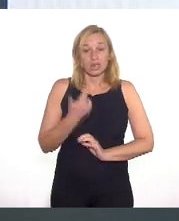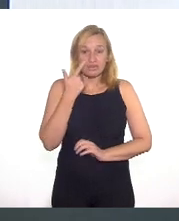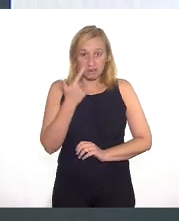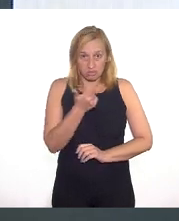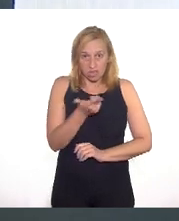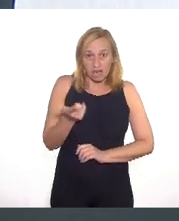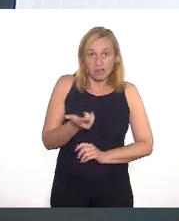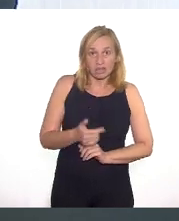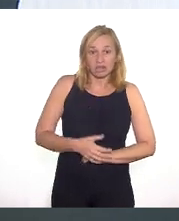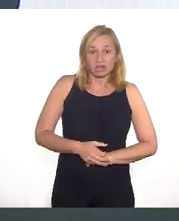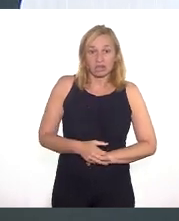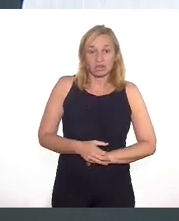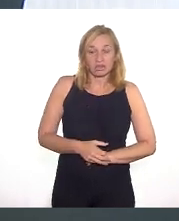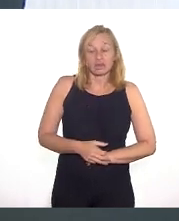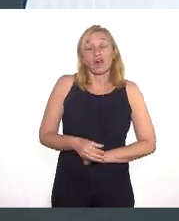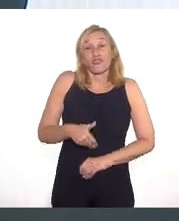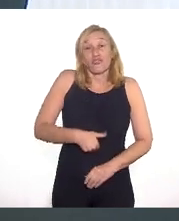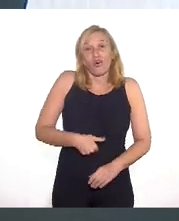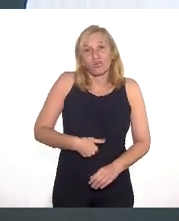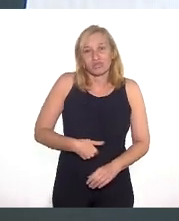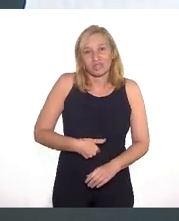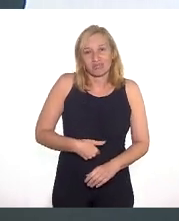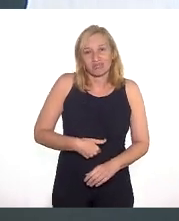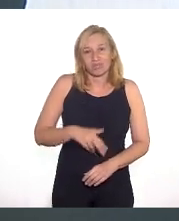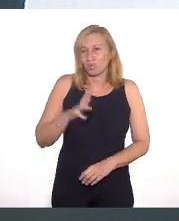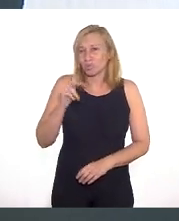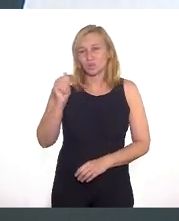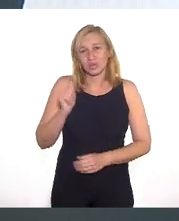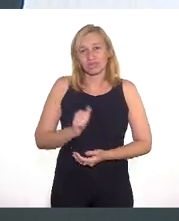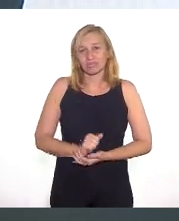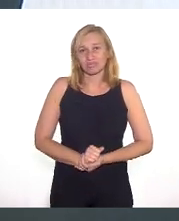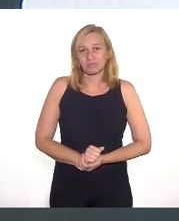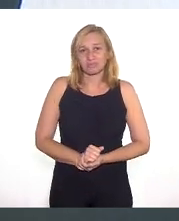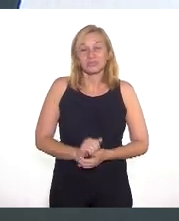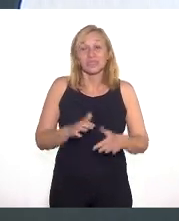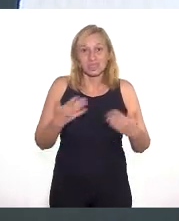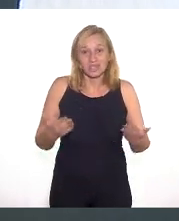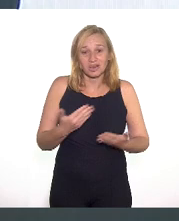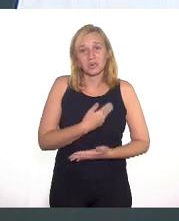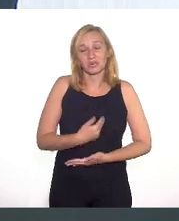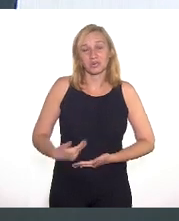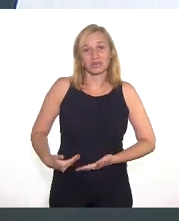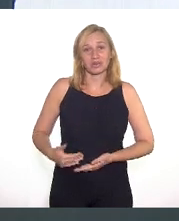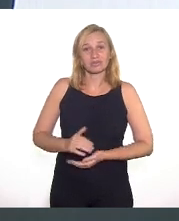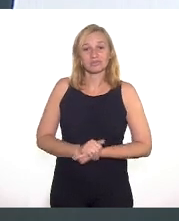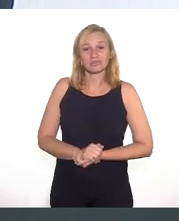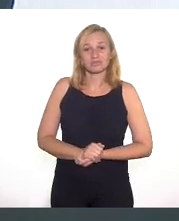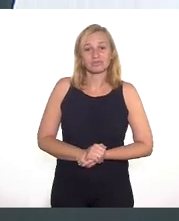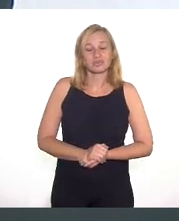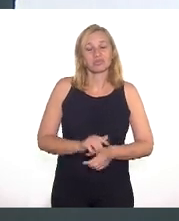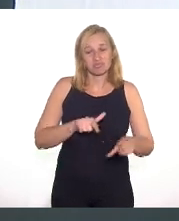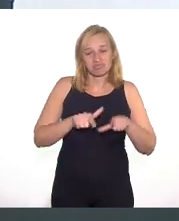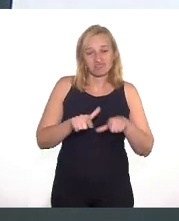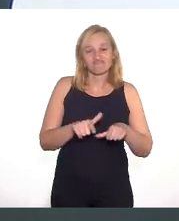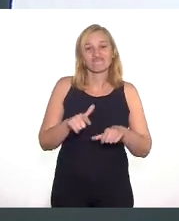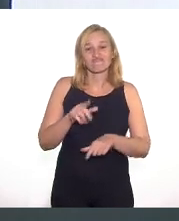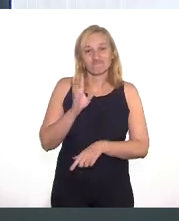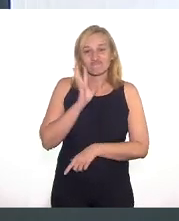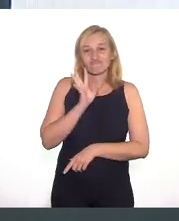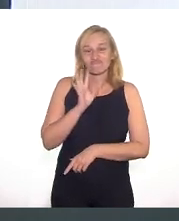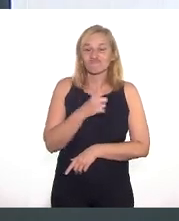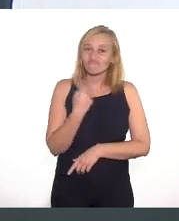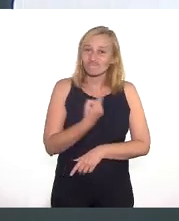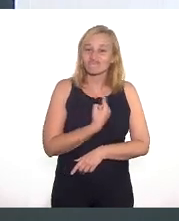aí, tem visto a fome como nunca. Então, o governo vai fazer um papel muito bacana e a gente